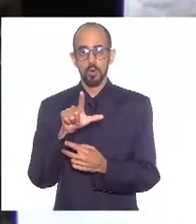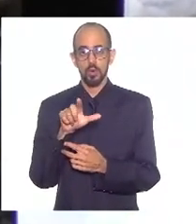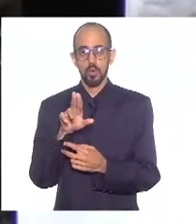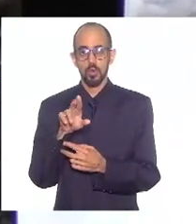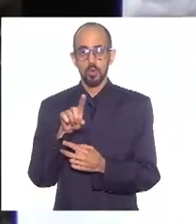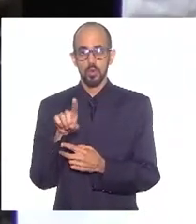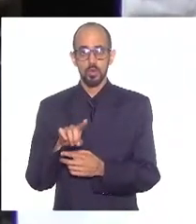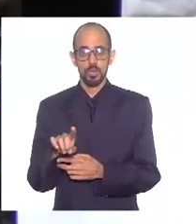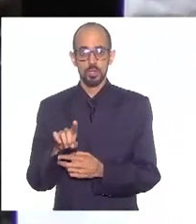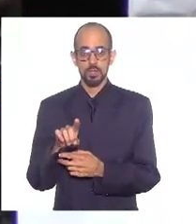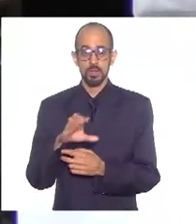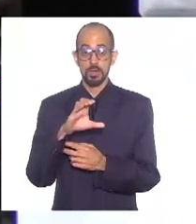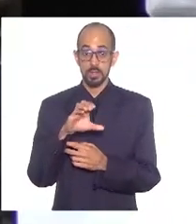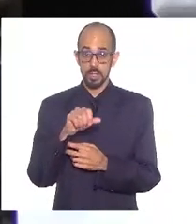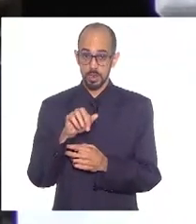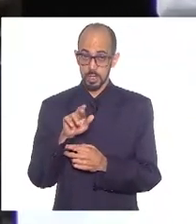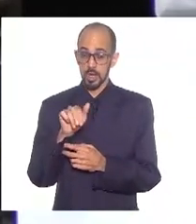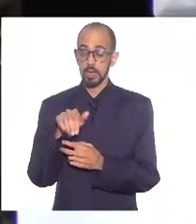procuradora Karine.